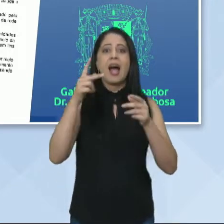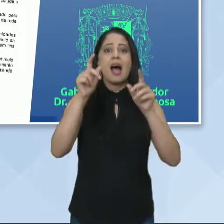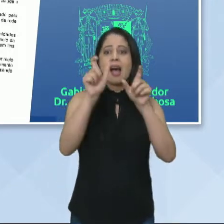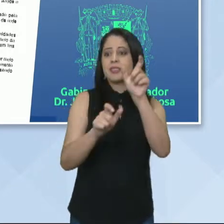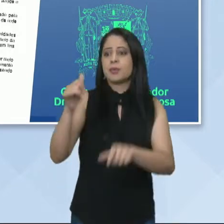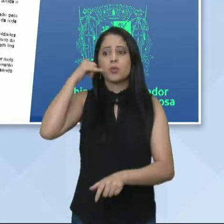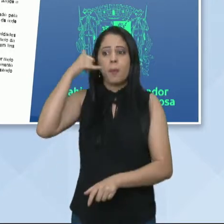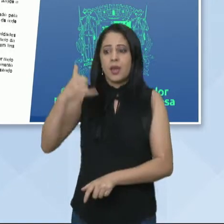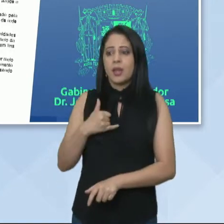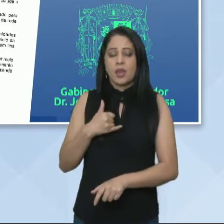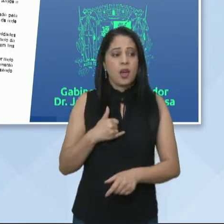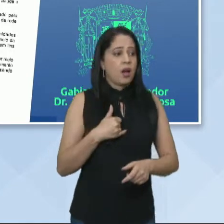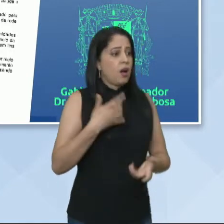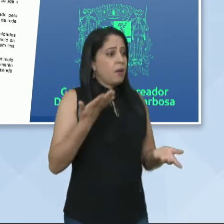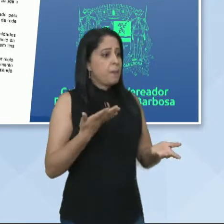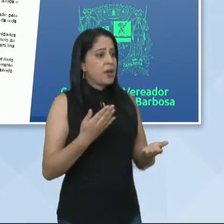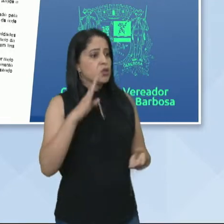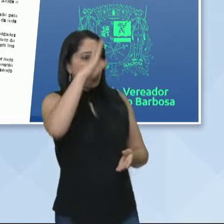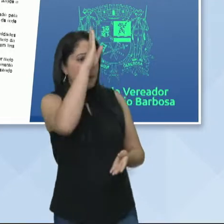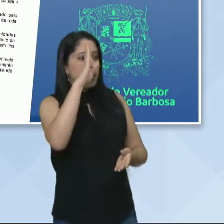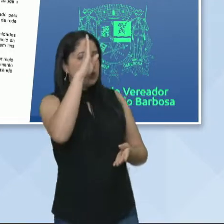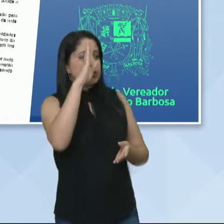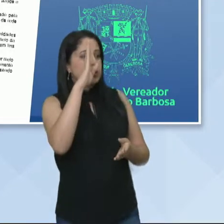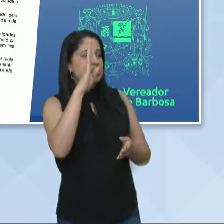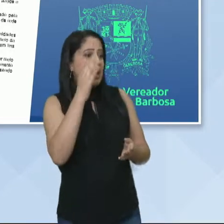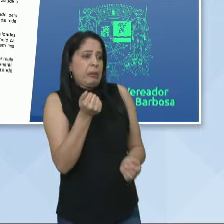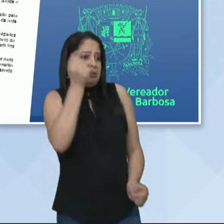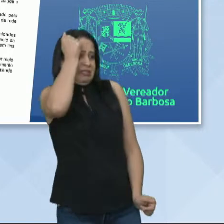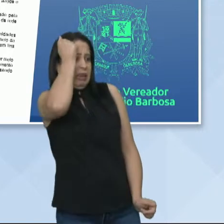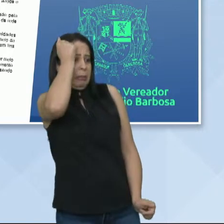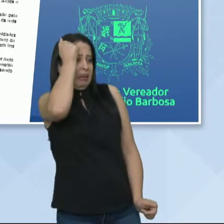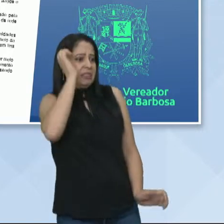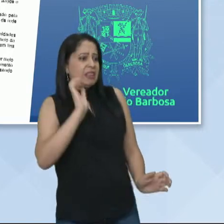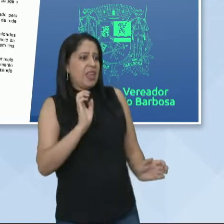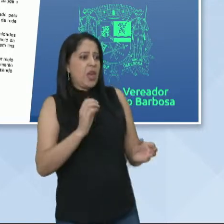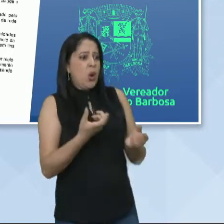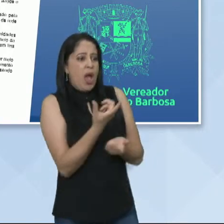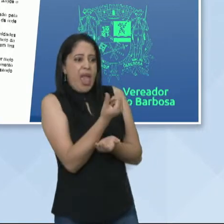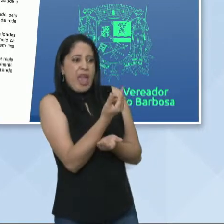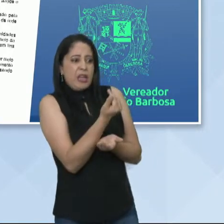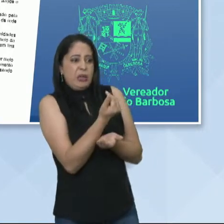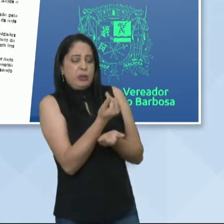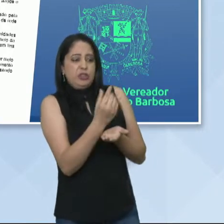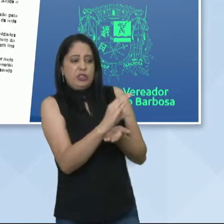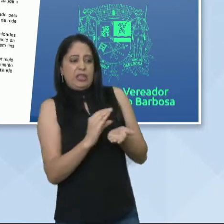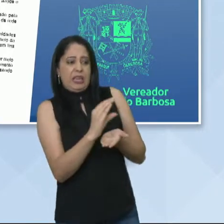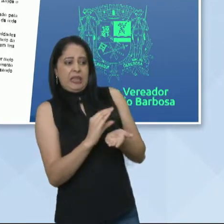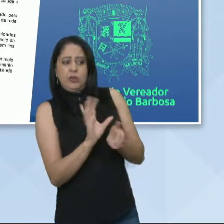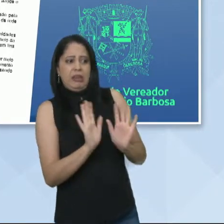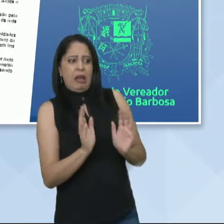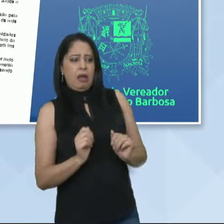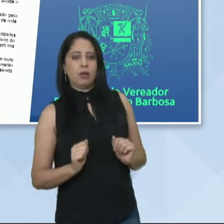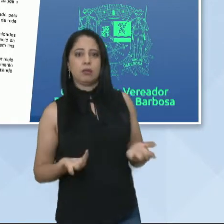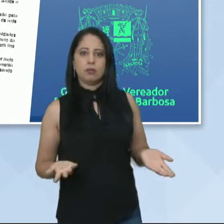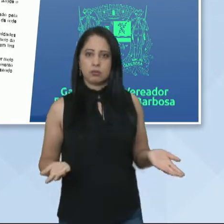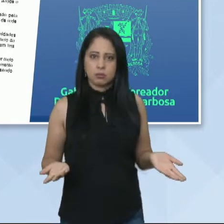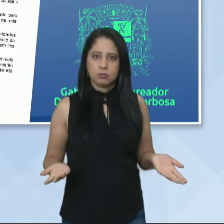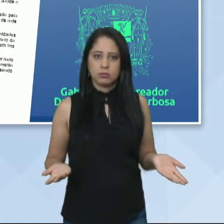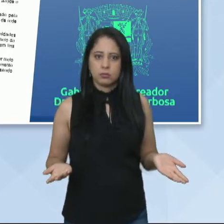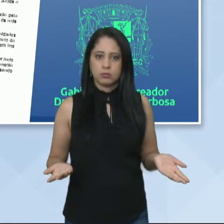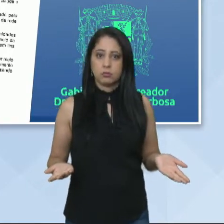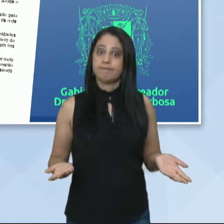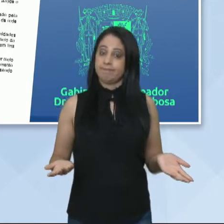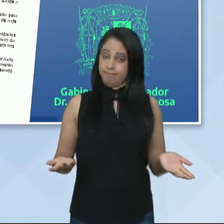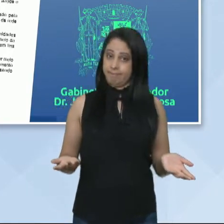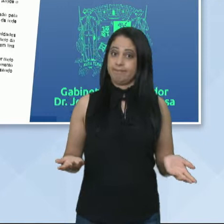o Bolsonaro voltou atrás, ele não tirou o dinheiro da farmácia popular. Bom, a fonte é